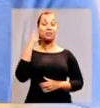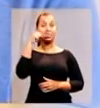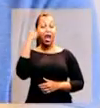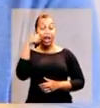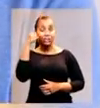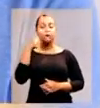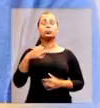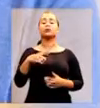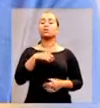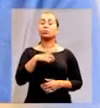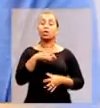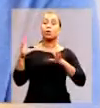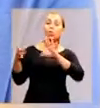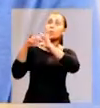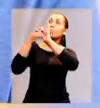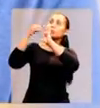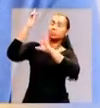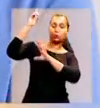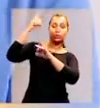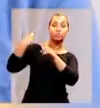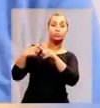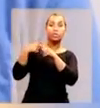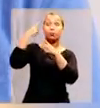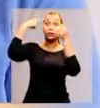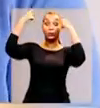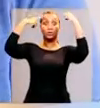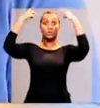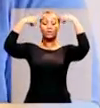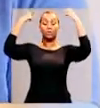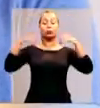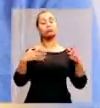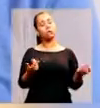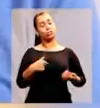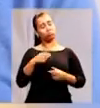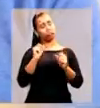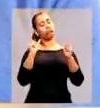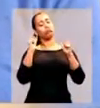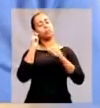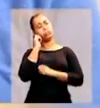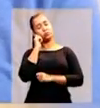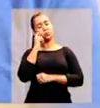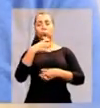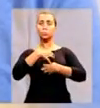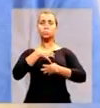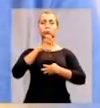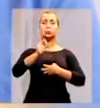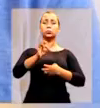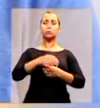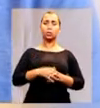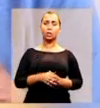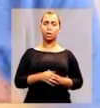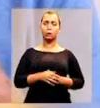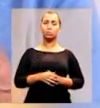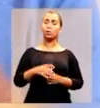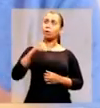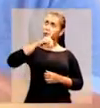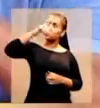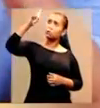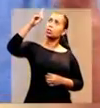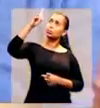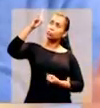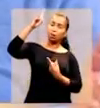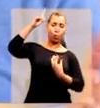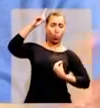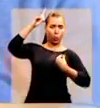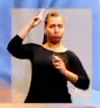Vocês artistas têm uma parceria com Deus, porque vocês criam. E eu comecei a prestar atenção nisso e eu me sinto mesmo, como todo mundo, se Deus